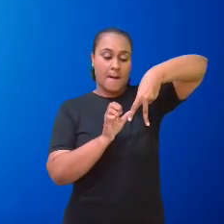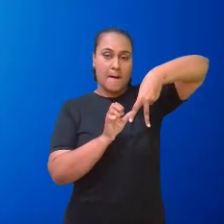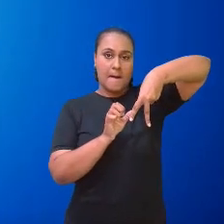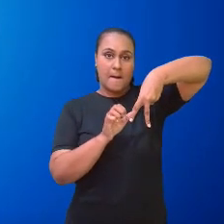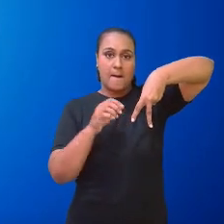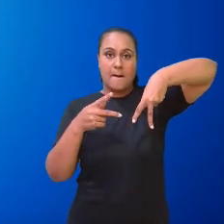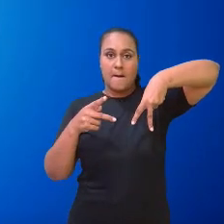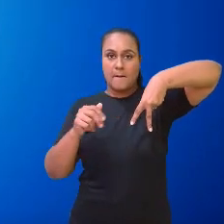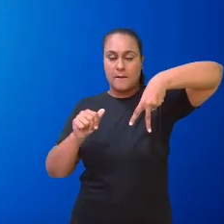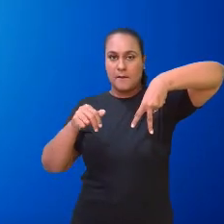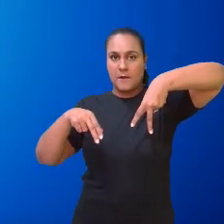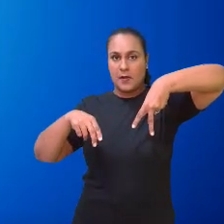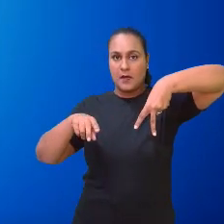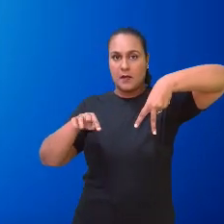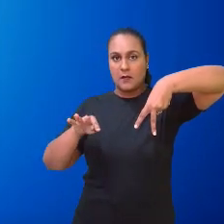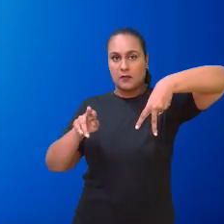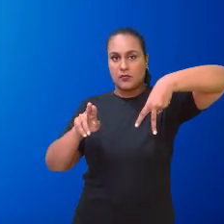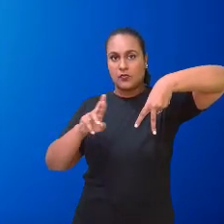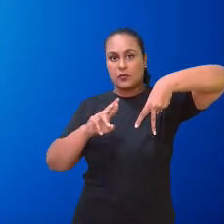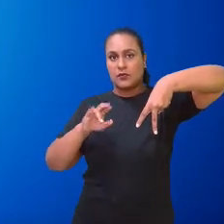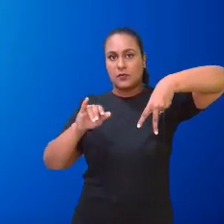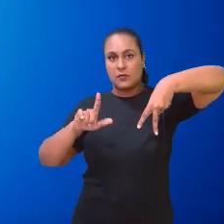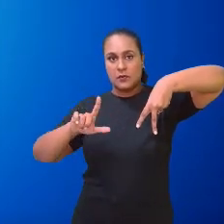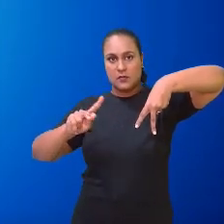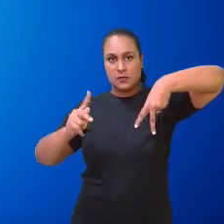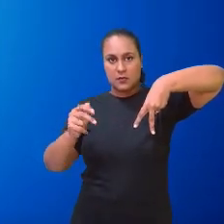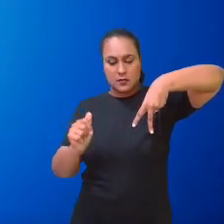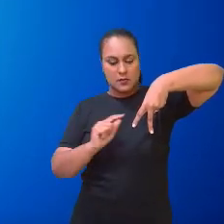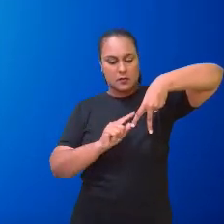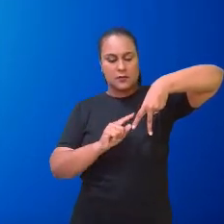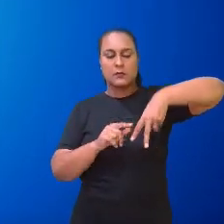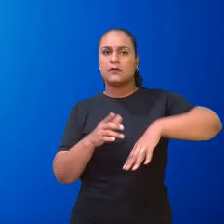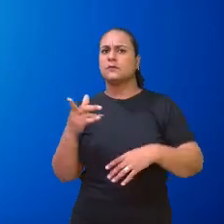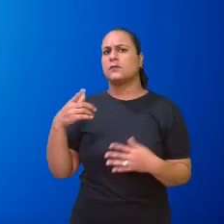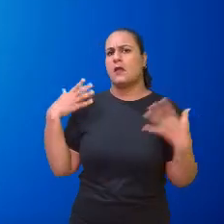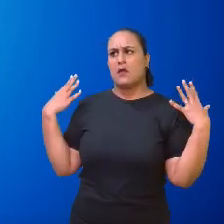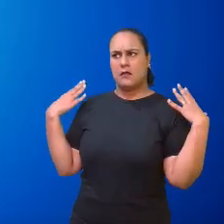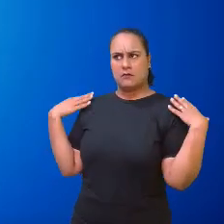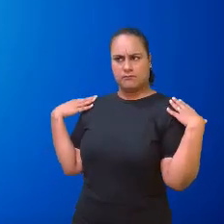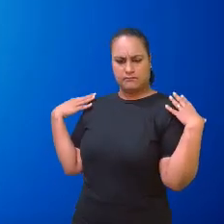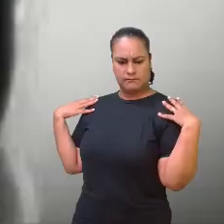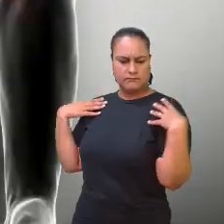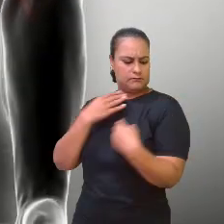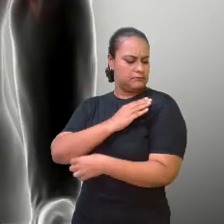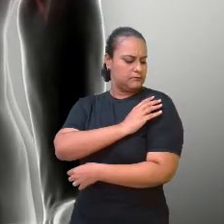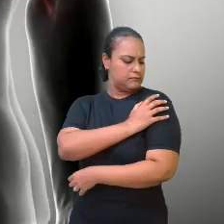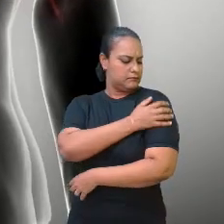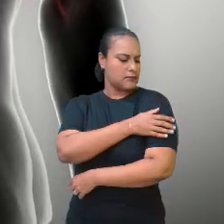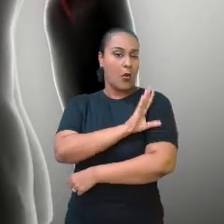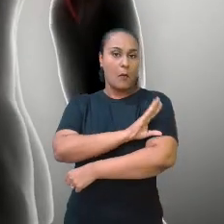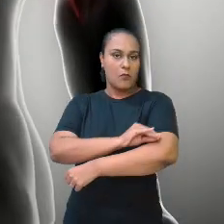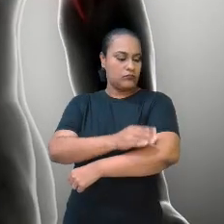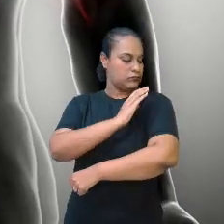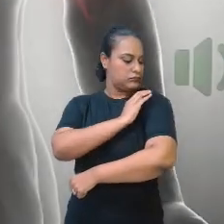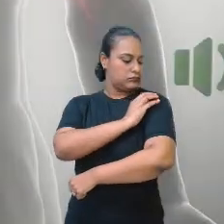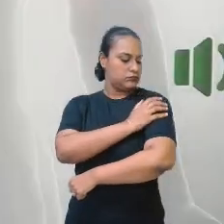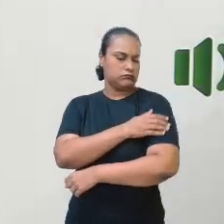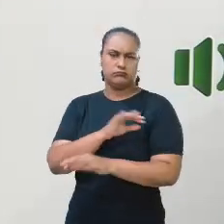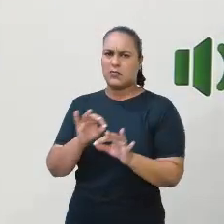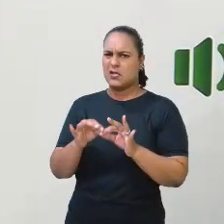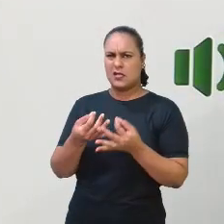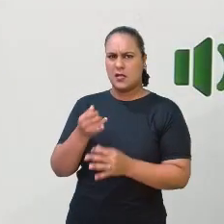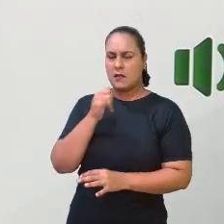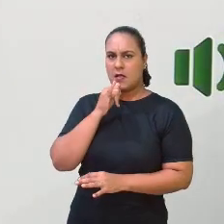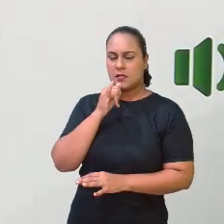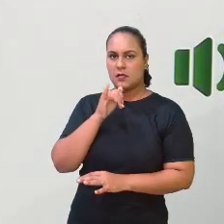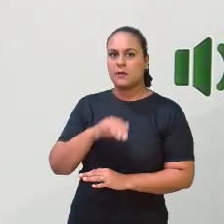panturrilha. Aqui nós temos essa parte do ombro, são exemplos simples de músculos, tá? A gente tem